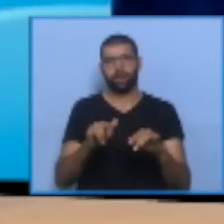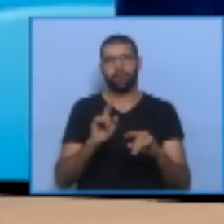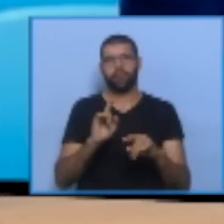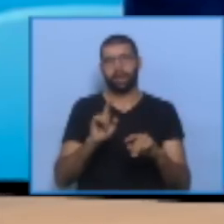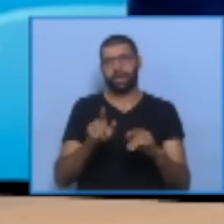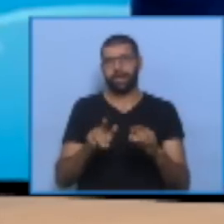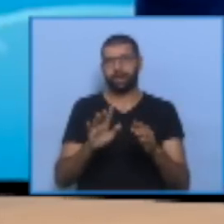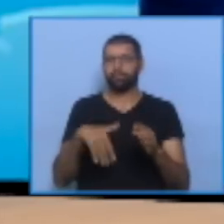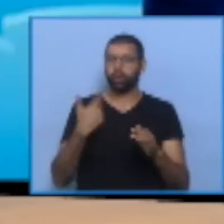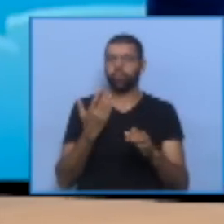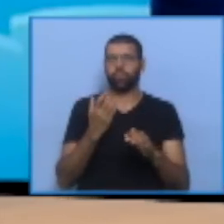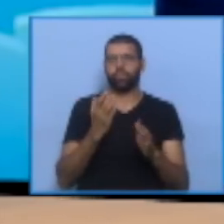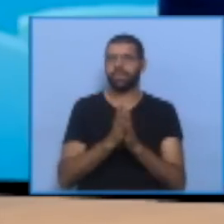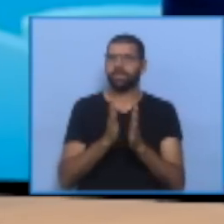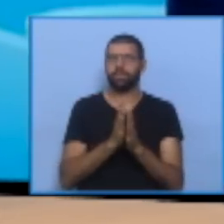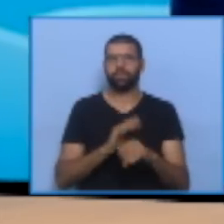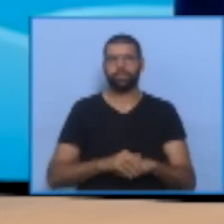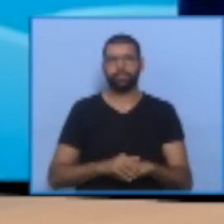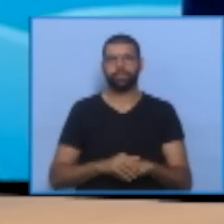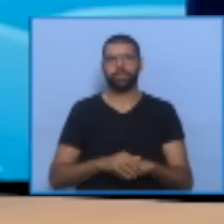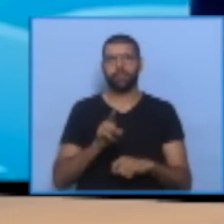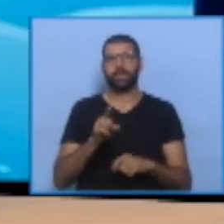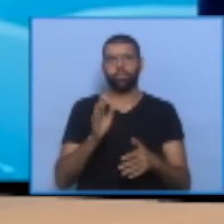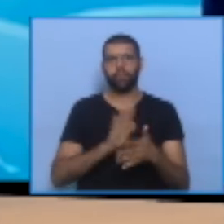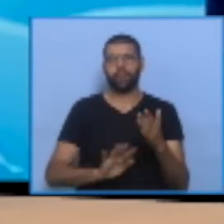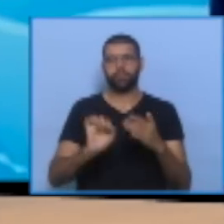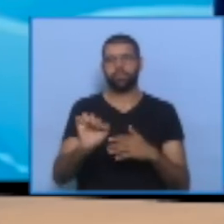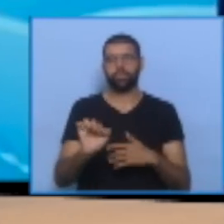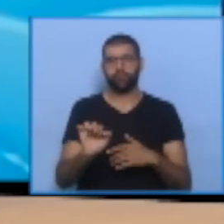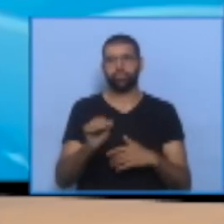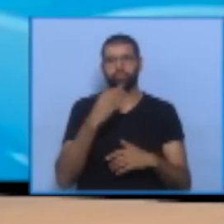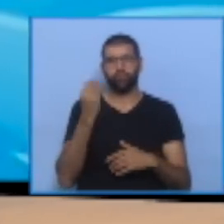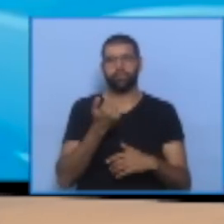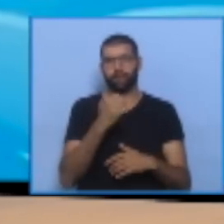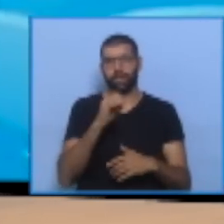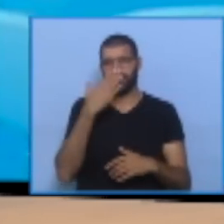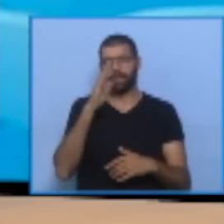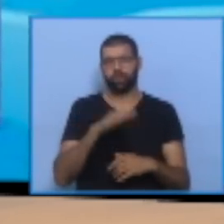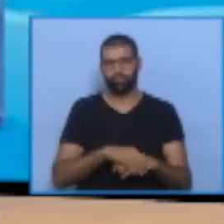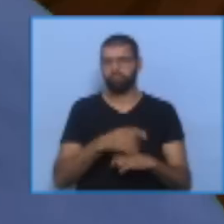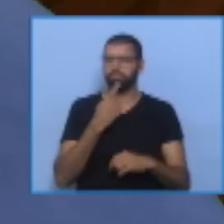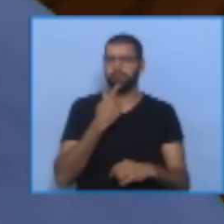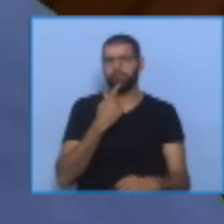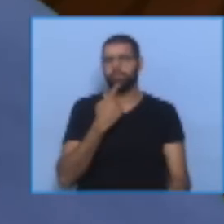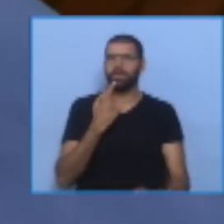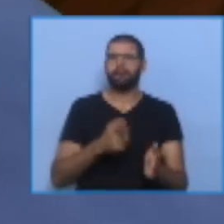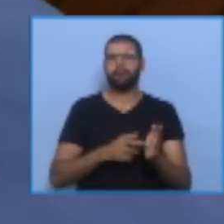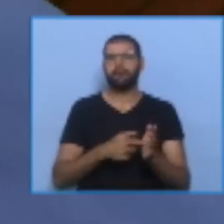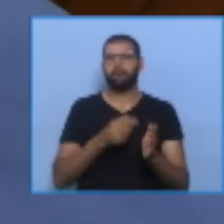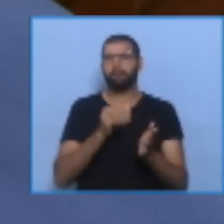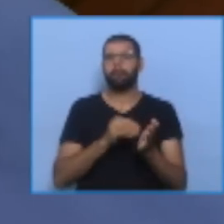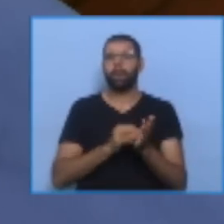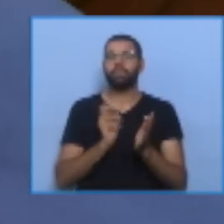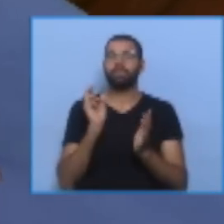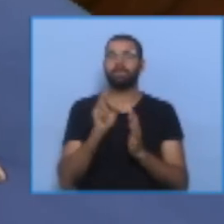canonização. Portanto, ele com os seus colegas, um jovem de 20 anos, entendeu que era preciso ir aos pobres.